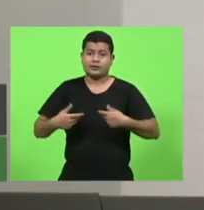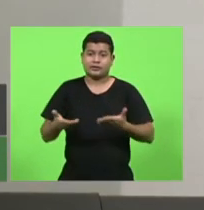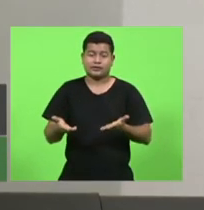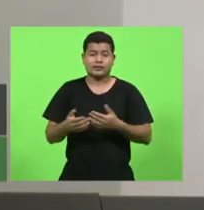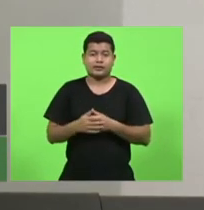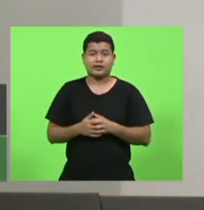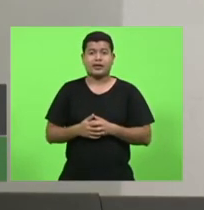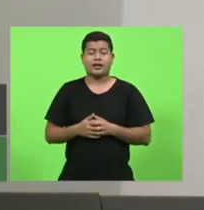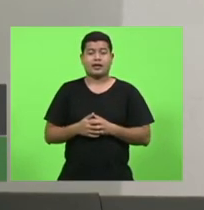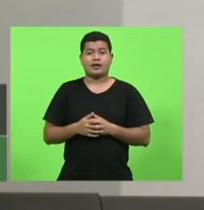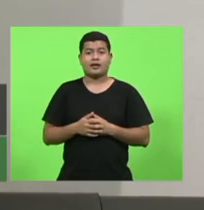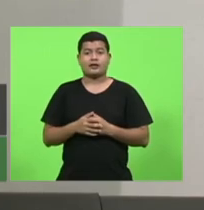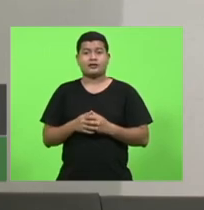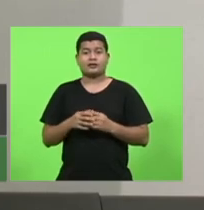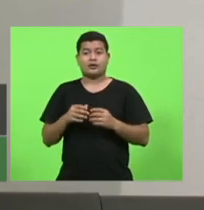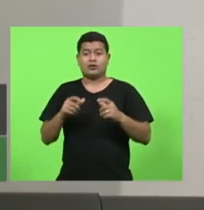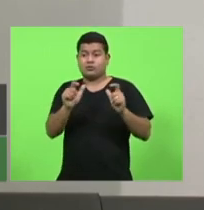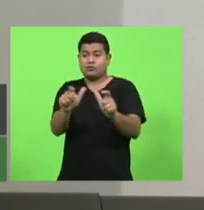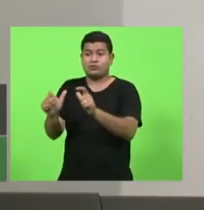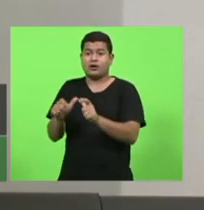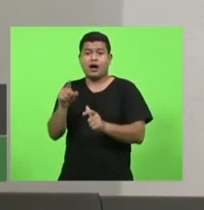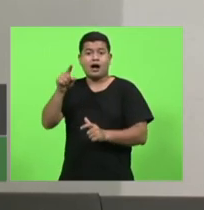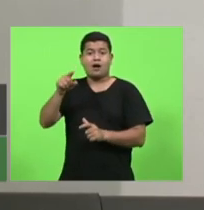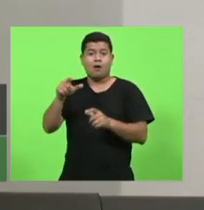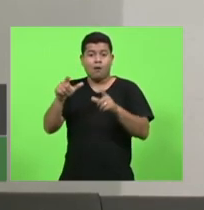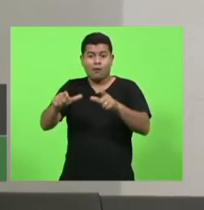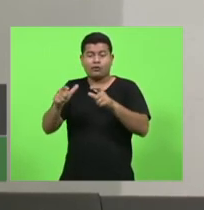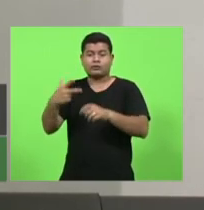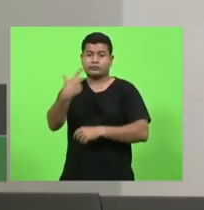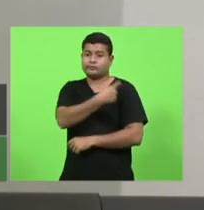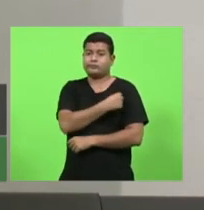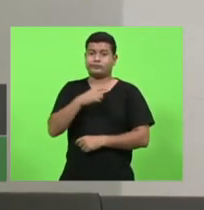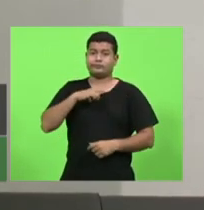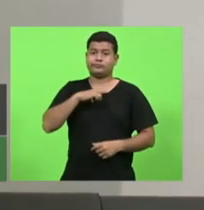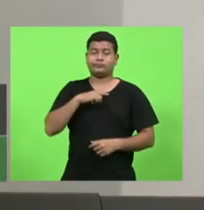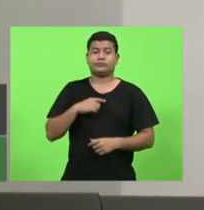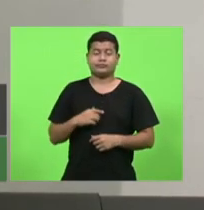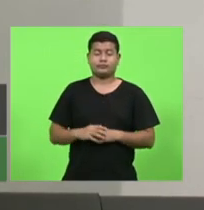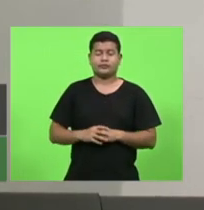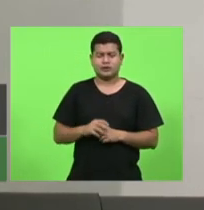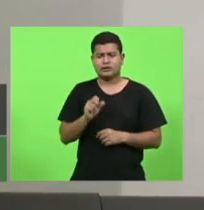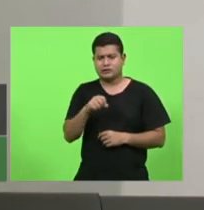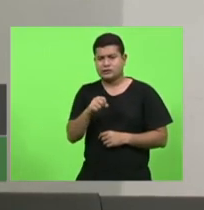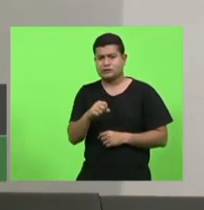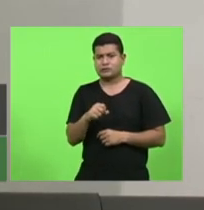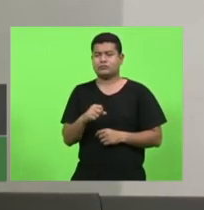justamente nos locais onde é feita a vacinação. Então, isso será levado em conta também, será